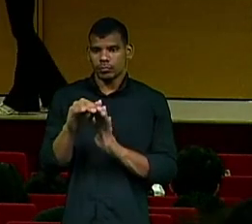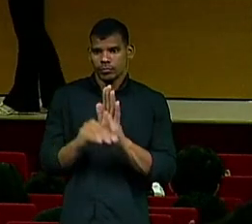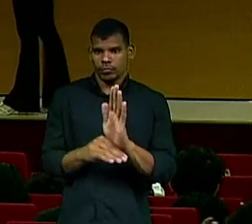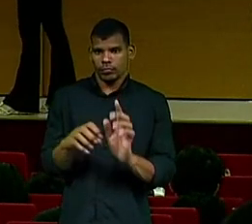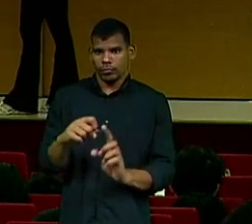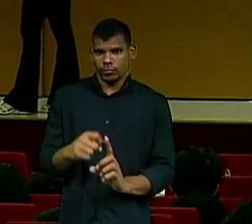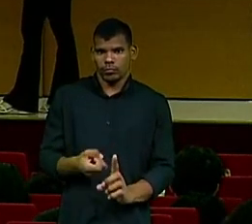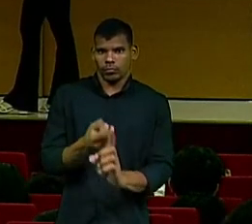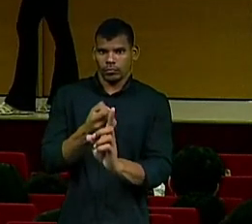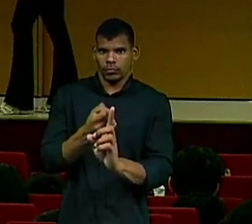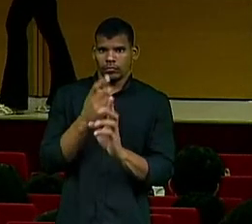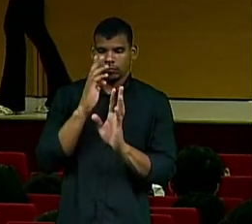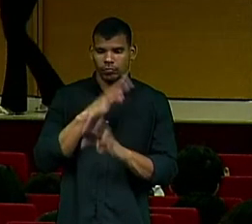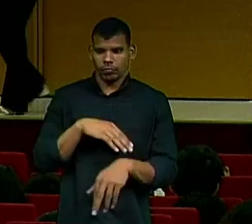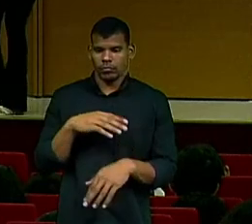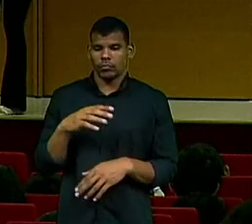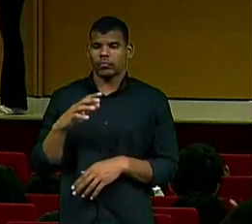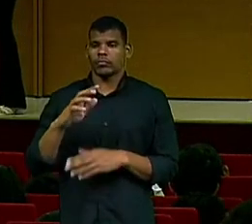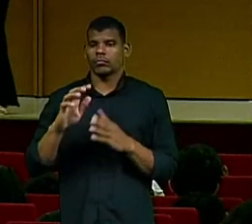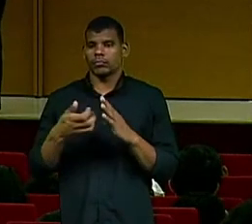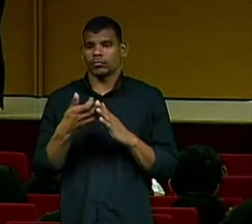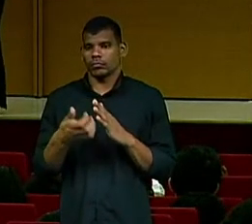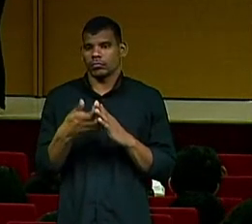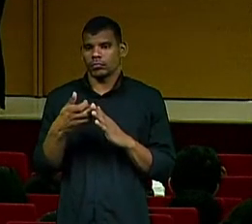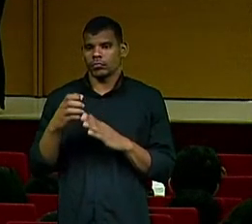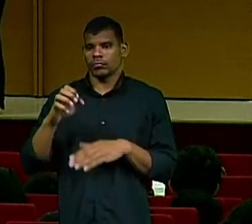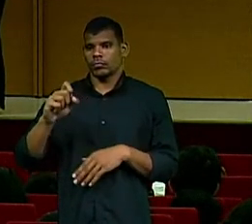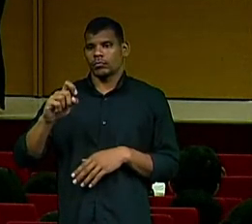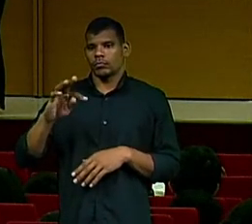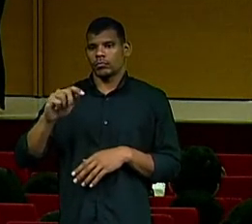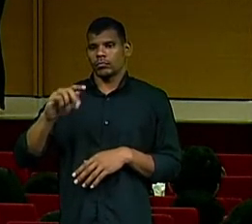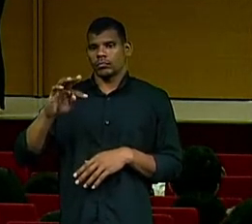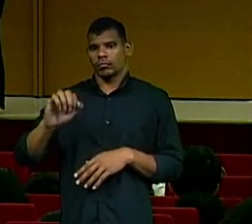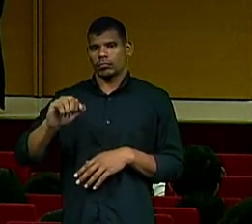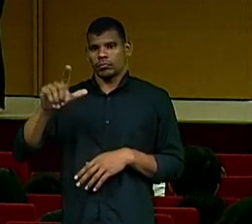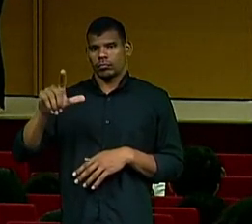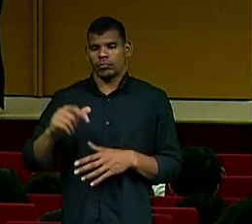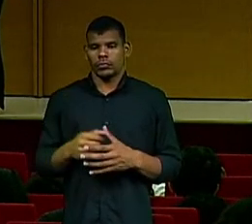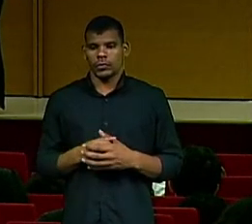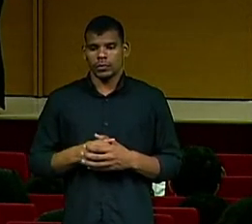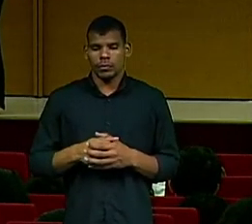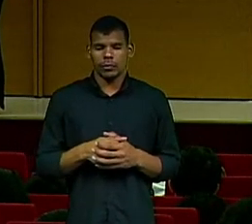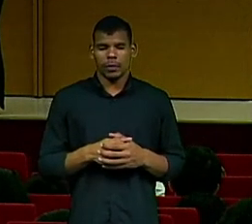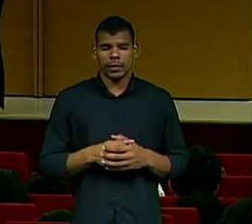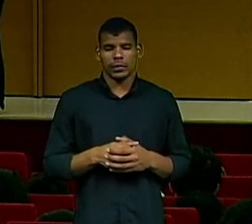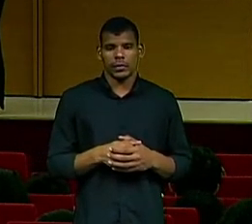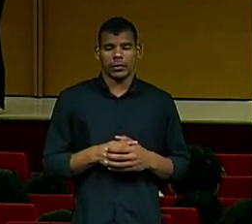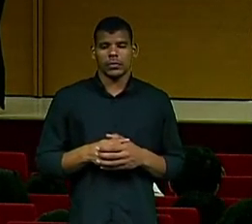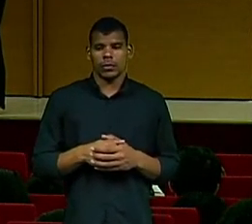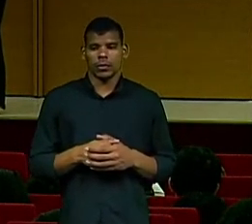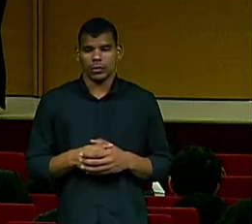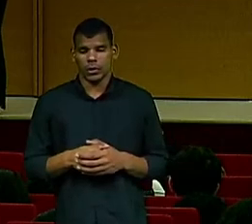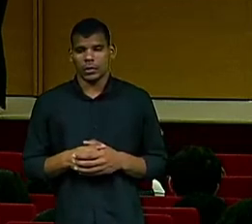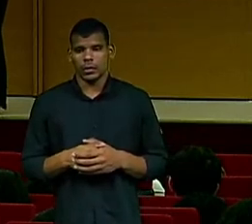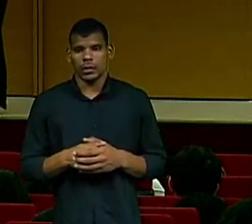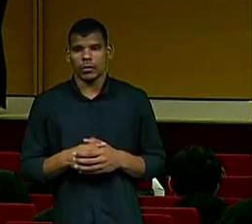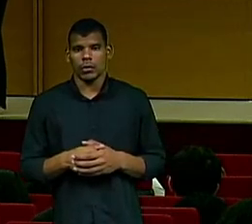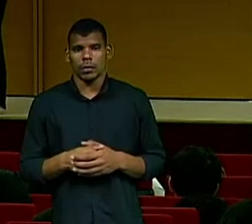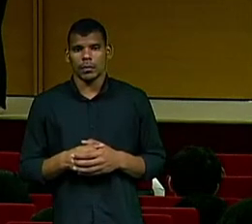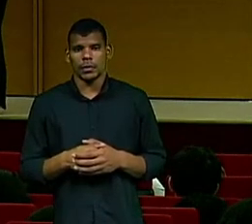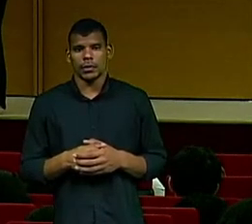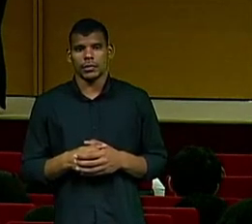sociais empresas estatais E aí começa é uma onda né de